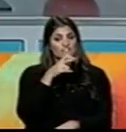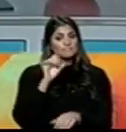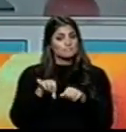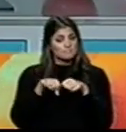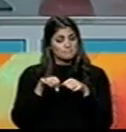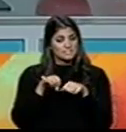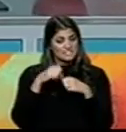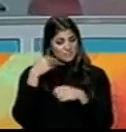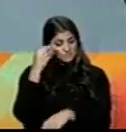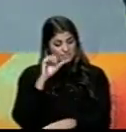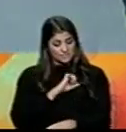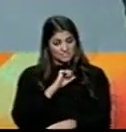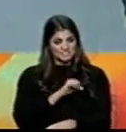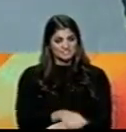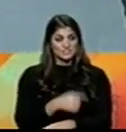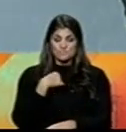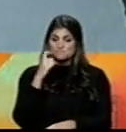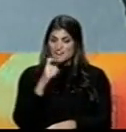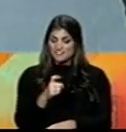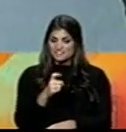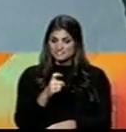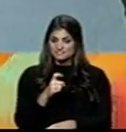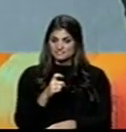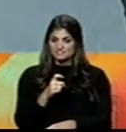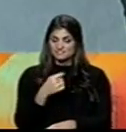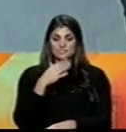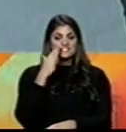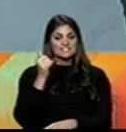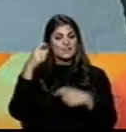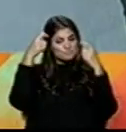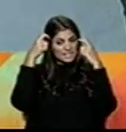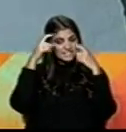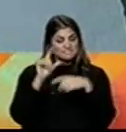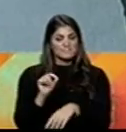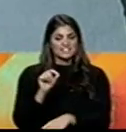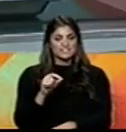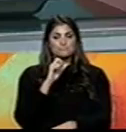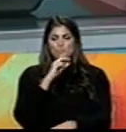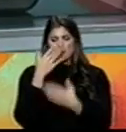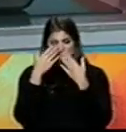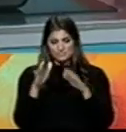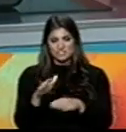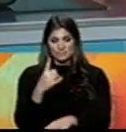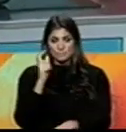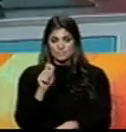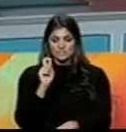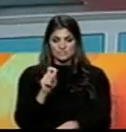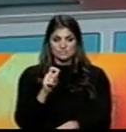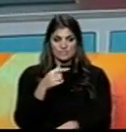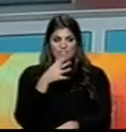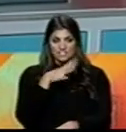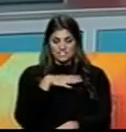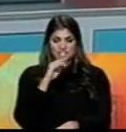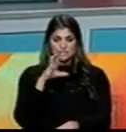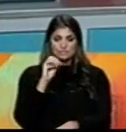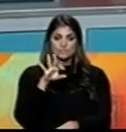sonhos. Má. Já viste que má. Até posso tentar fazer um rato mica, se tu quiseres. Está bem, tenta, podes fazer à vontade. Olha, um minuto, diz a nossa querida Pronto, Sofia.